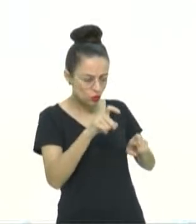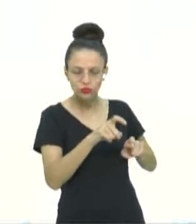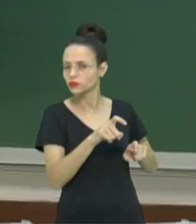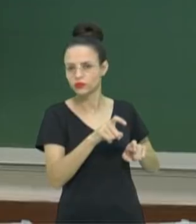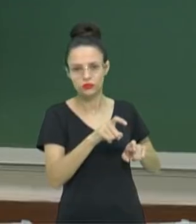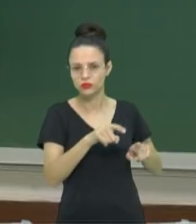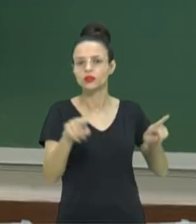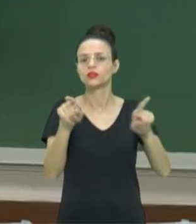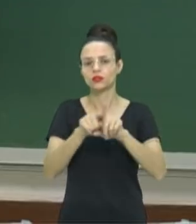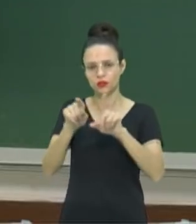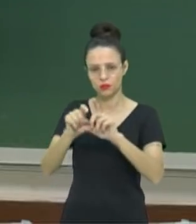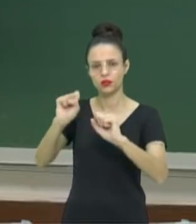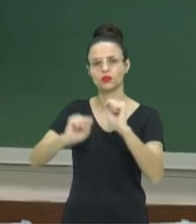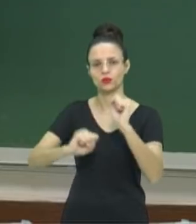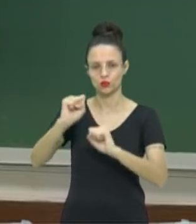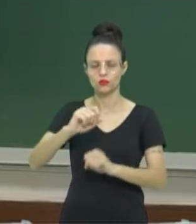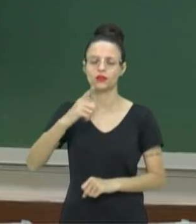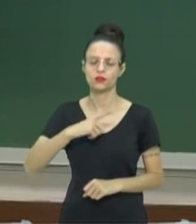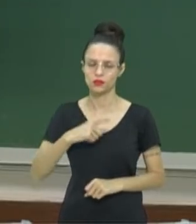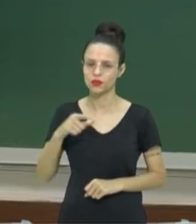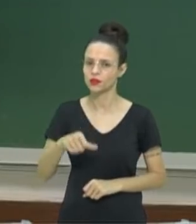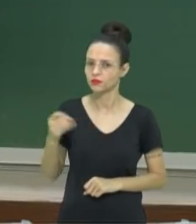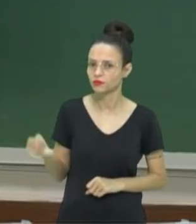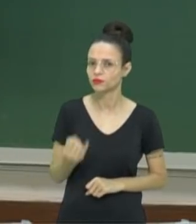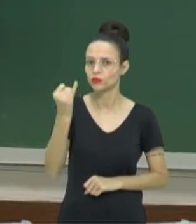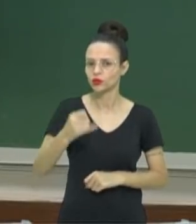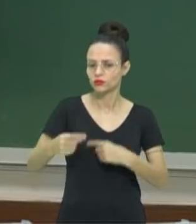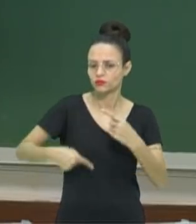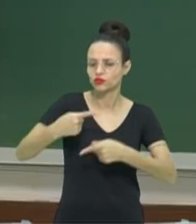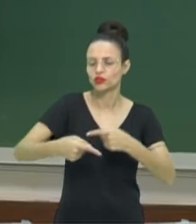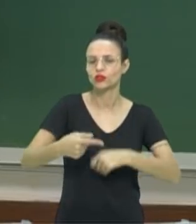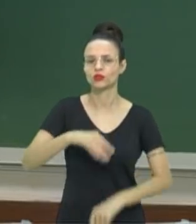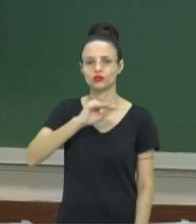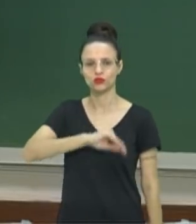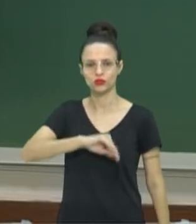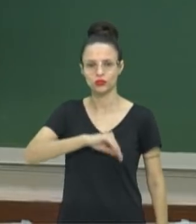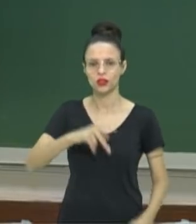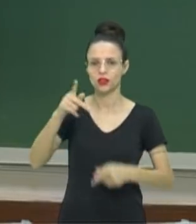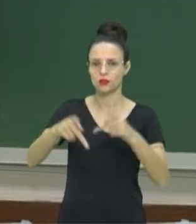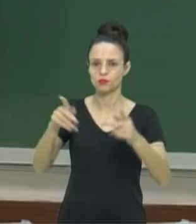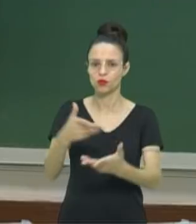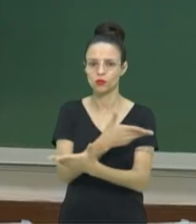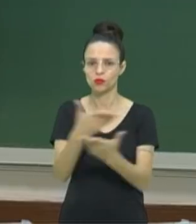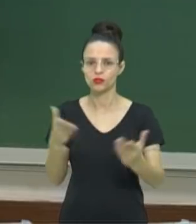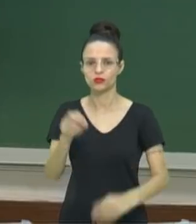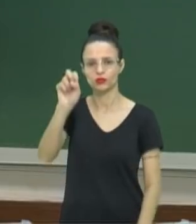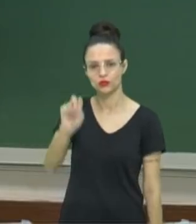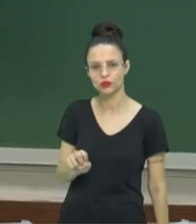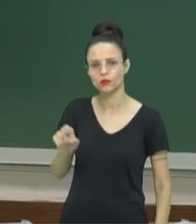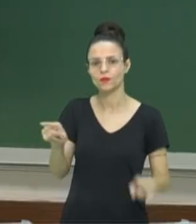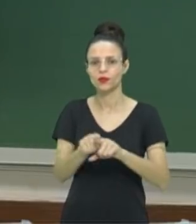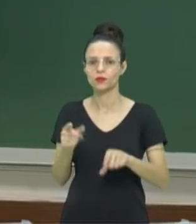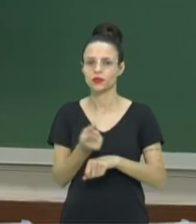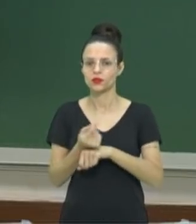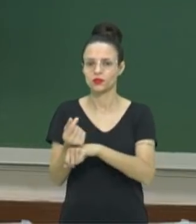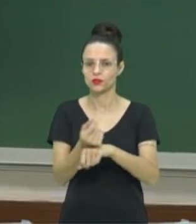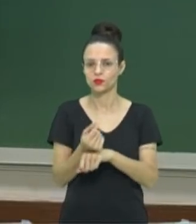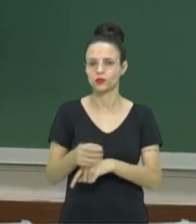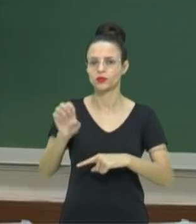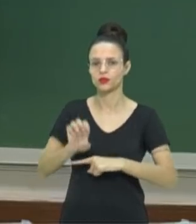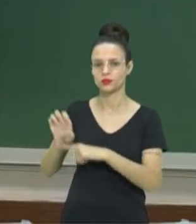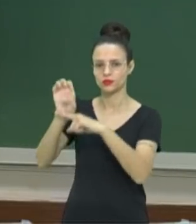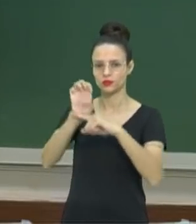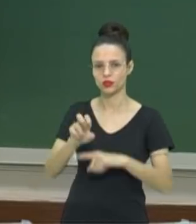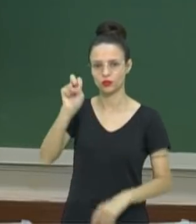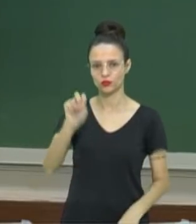agricultura, a gente vai ter a indústria ali como um importante gerador de renda para a população da região sul e para a economia dos estados da